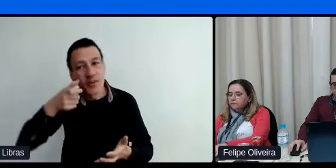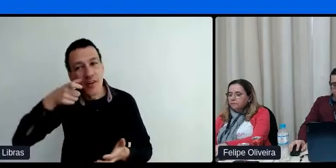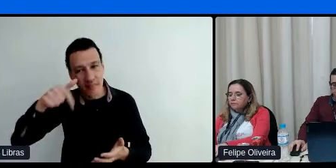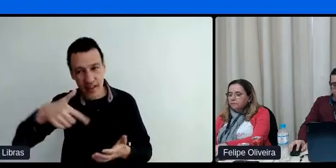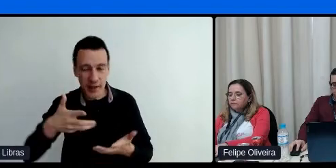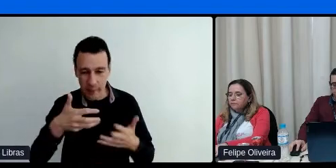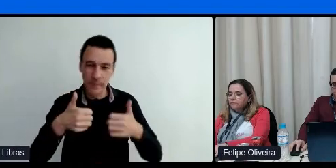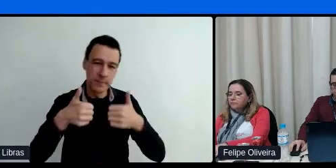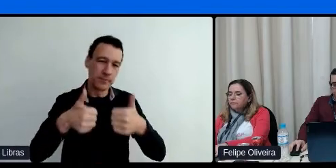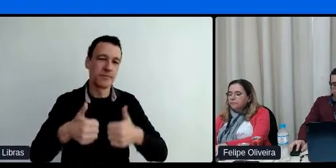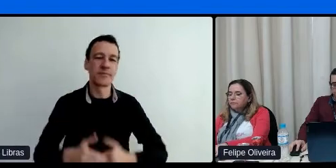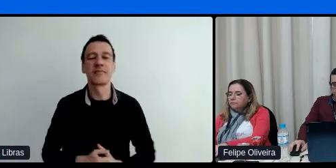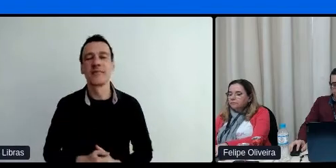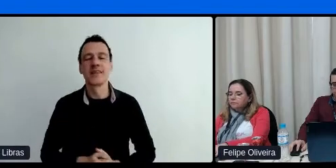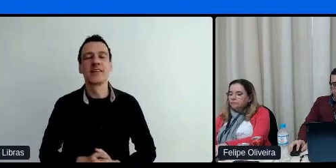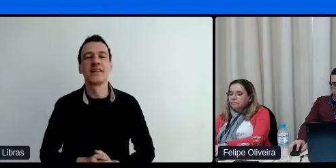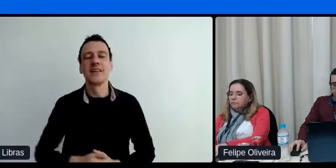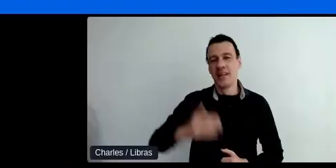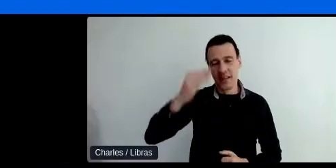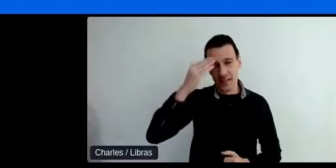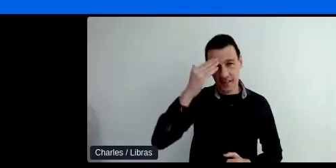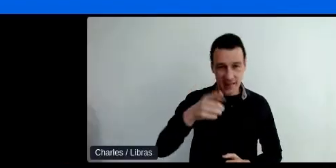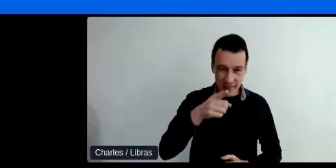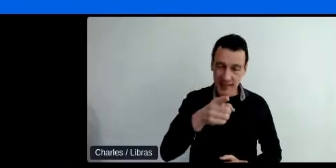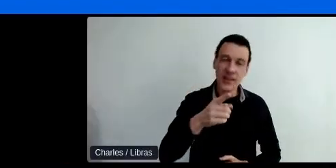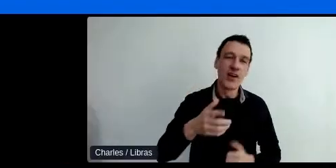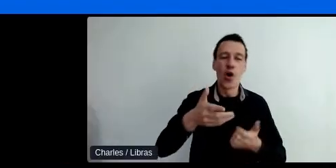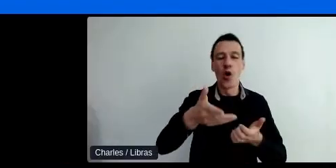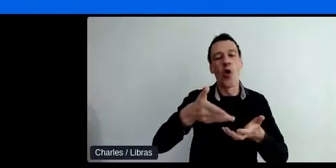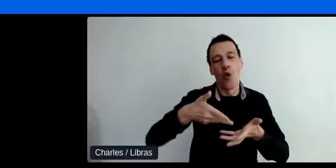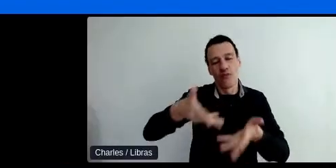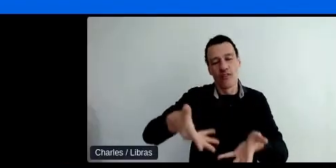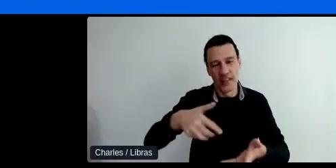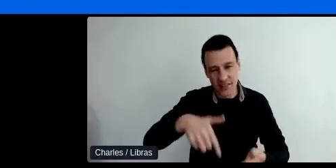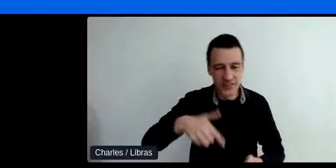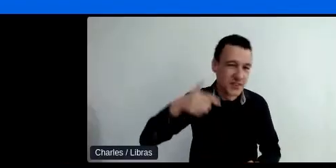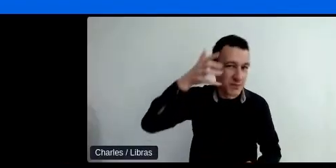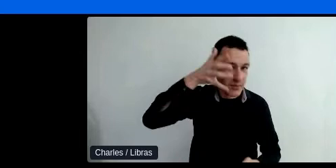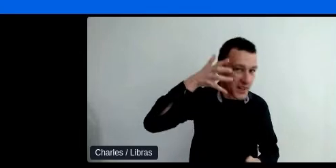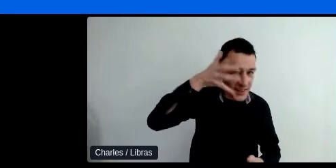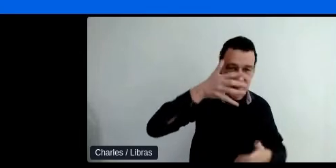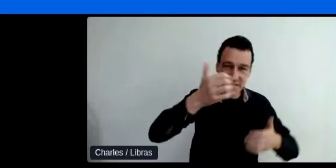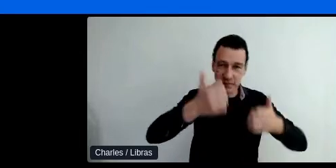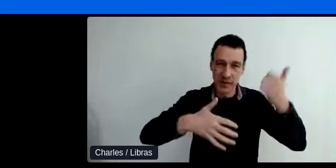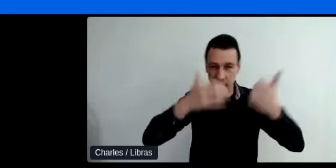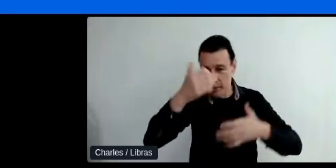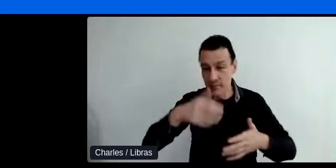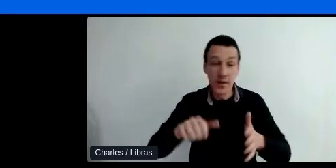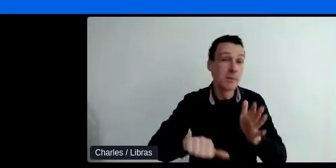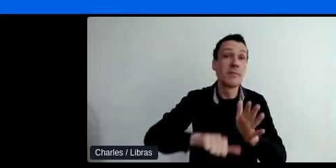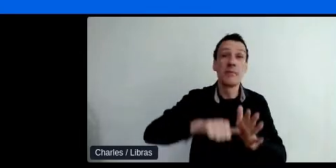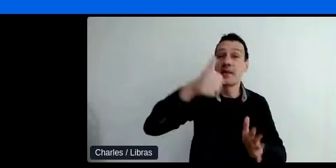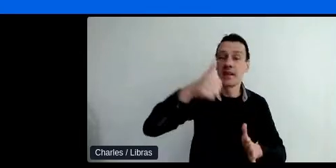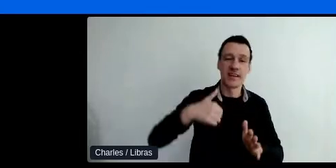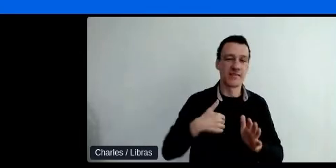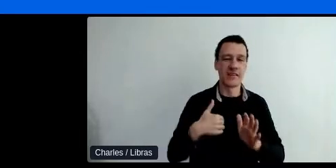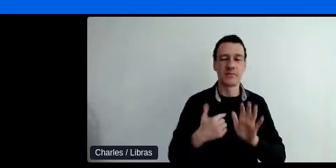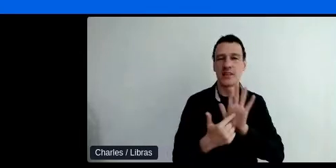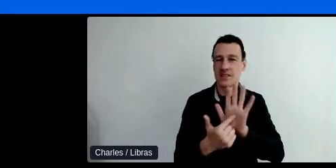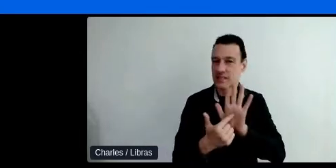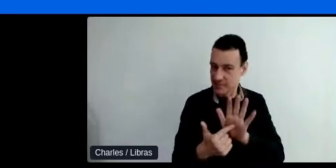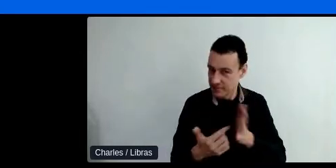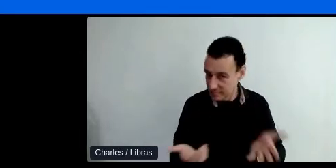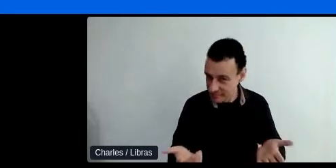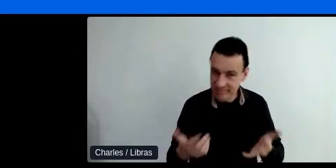primeiro aí, obrigado pelo convite para participar, né, nesse evento. A primeira vez que eu estou participando, então